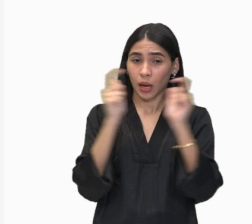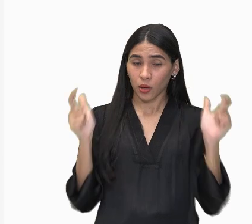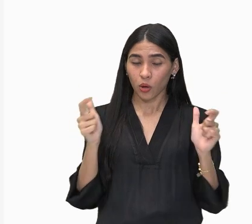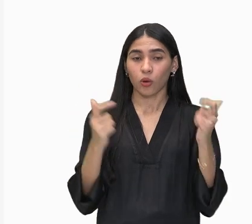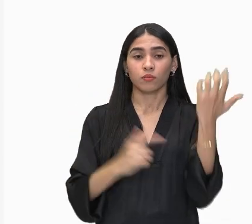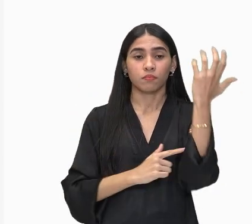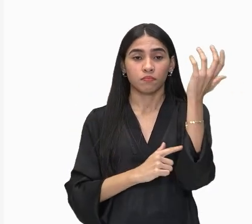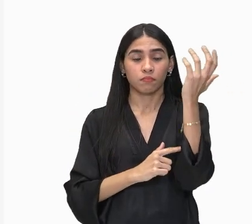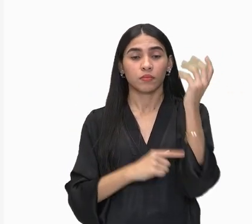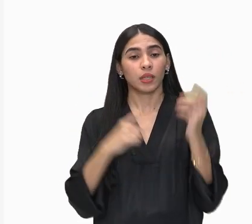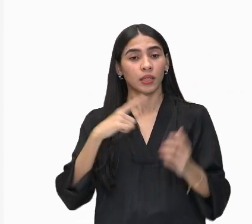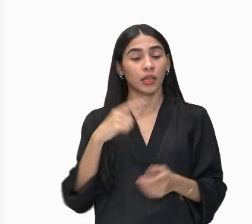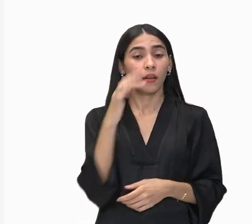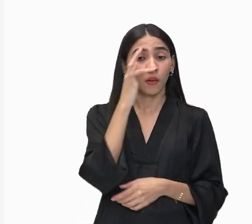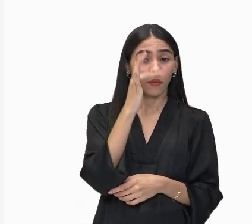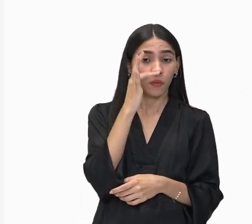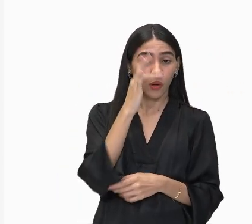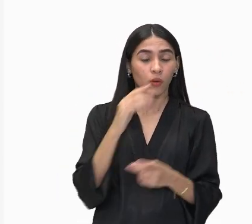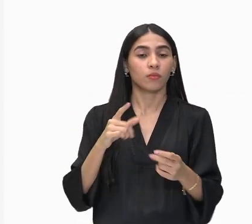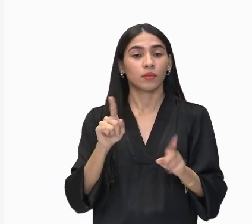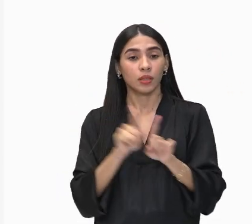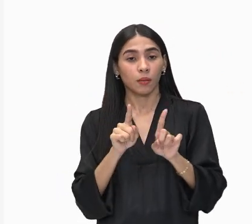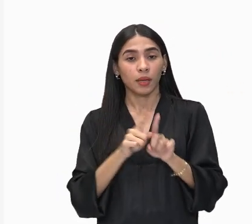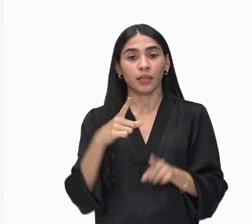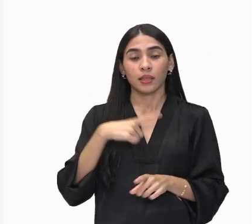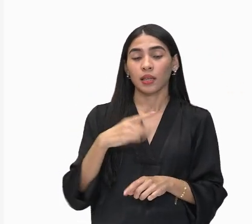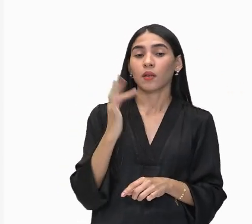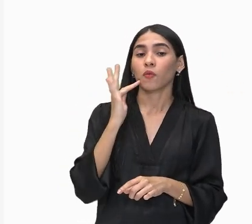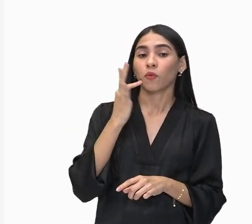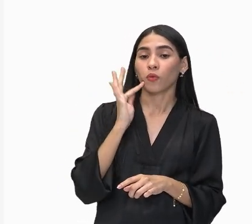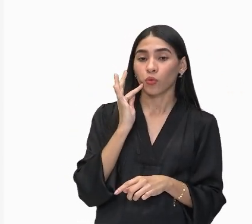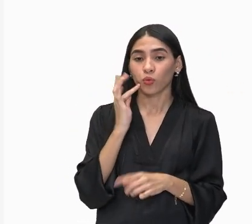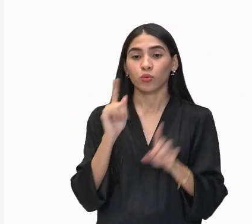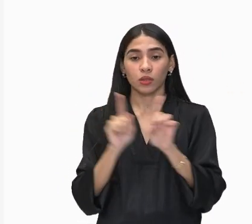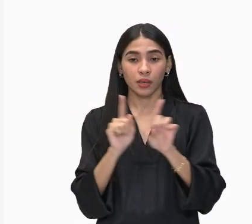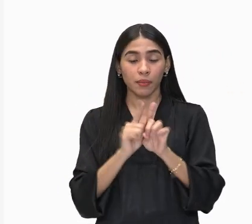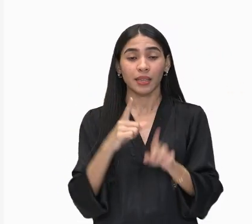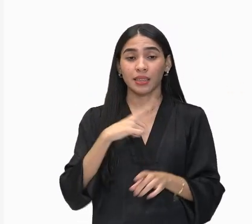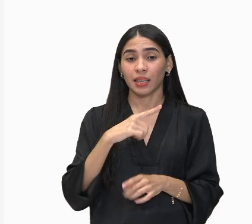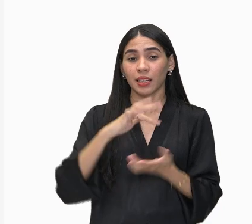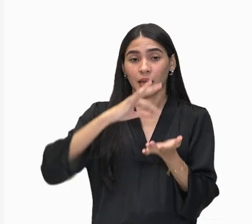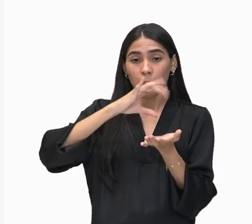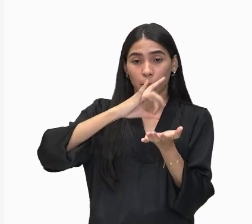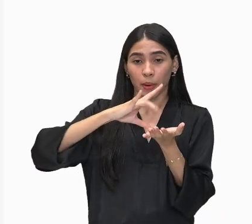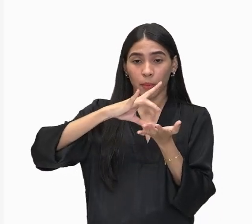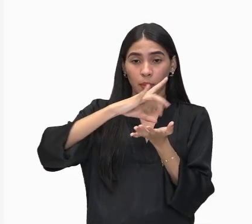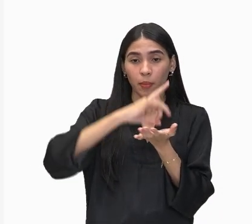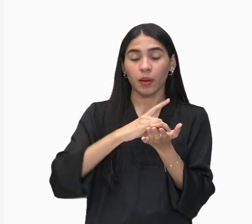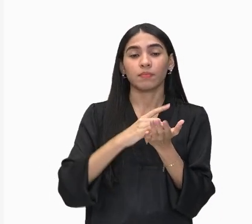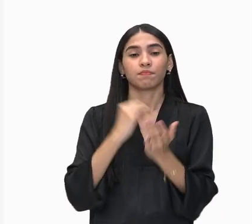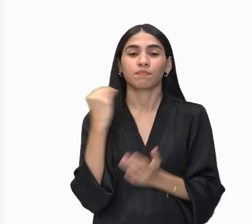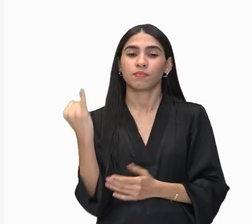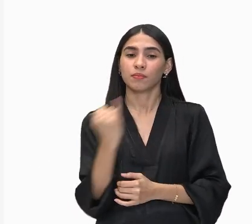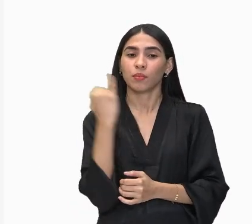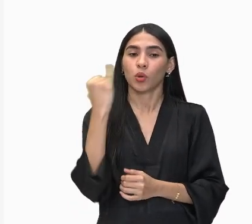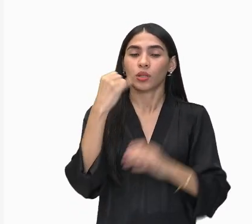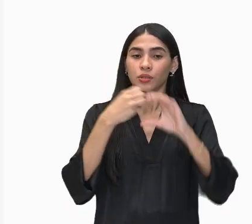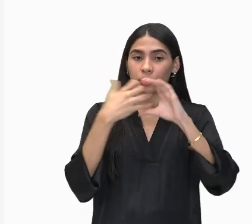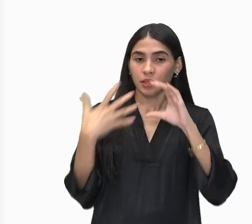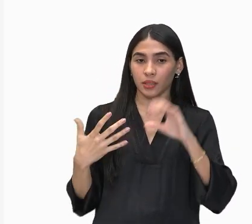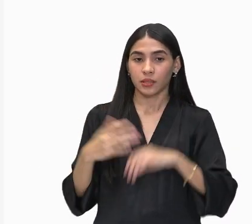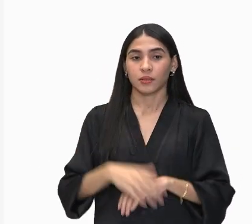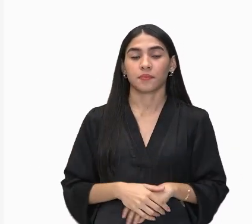e fruto e semente, é uma característica importantíssima dentro do ciclo de vida delas, que tornou possível